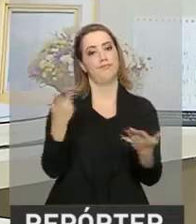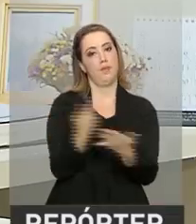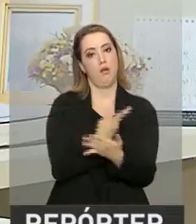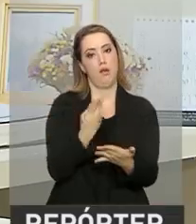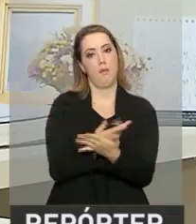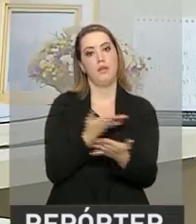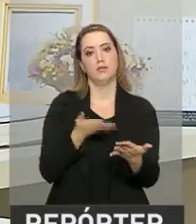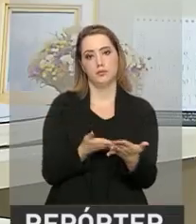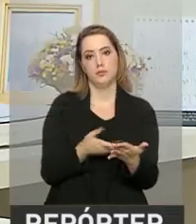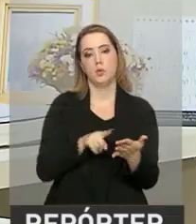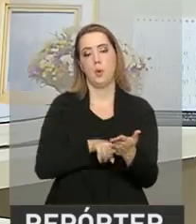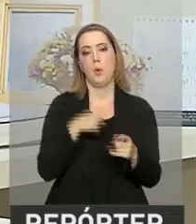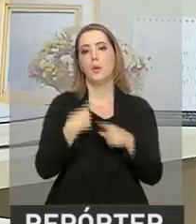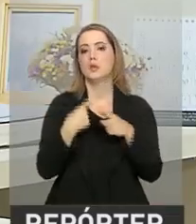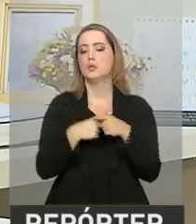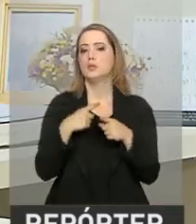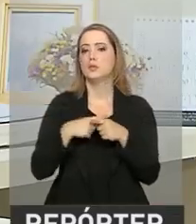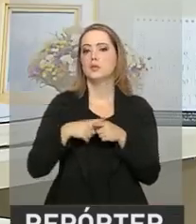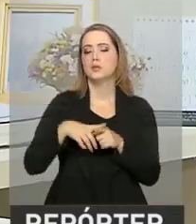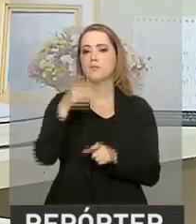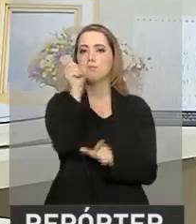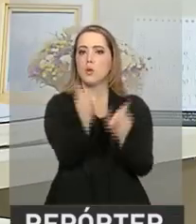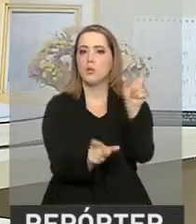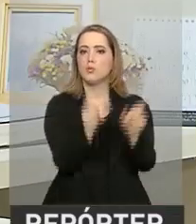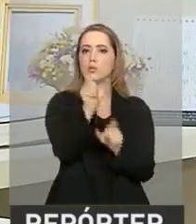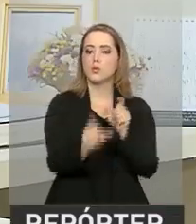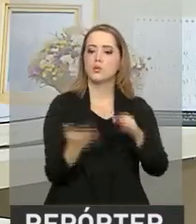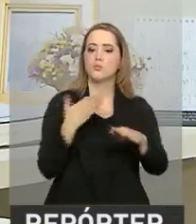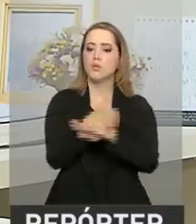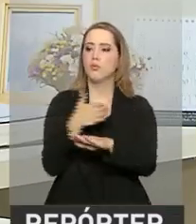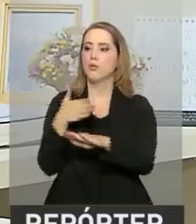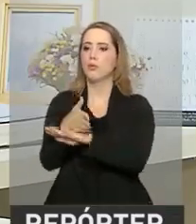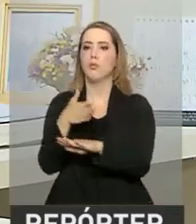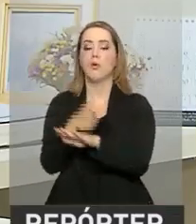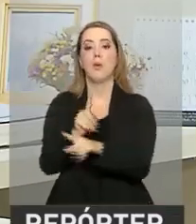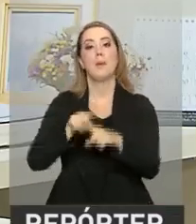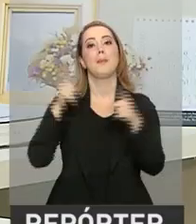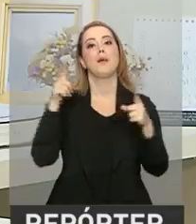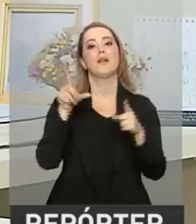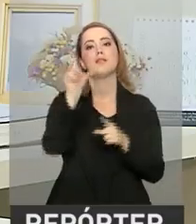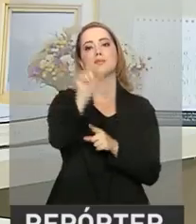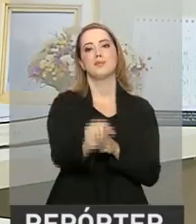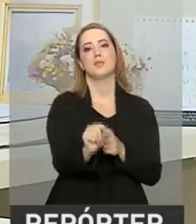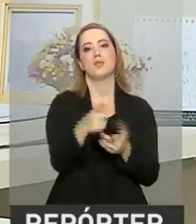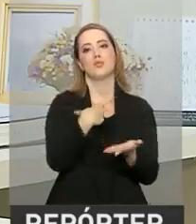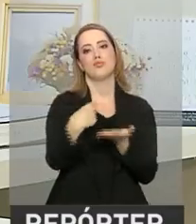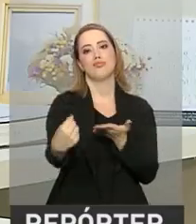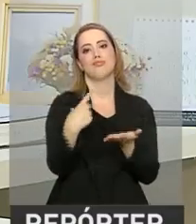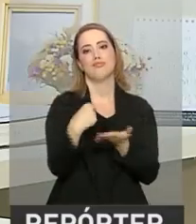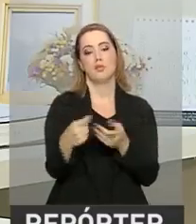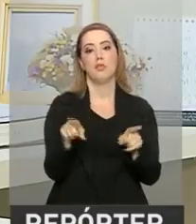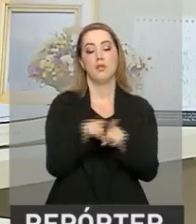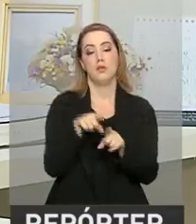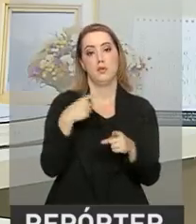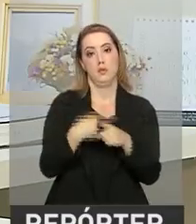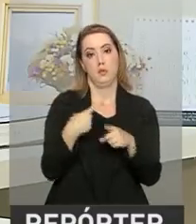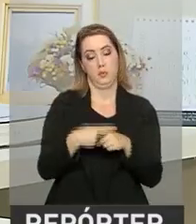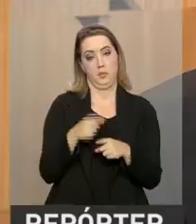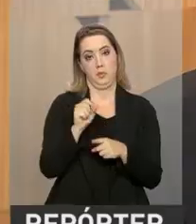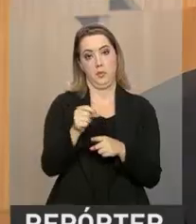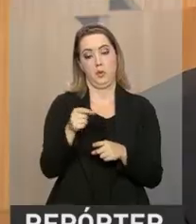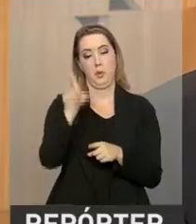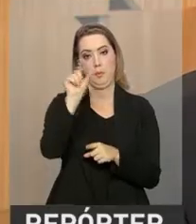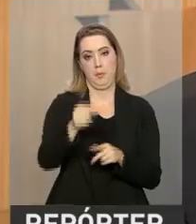mais pessoas entrando em benefício previdenciário e menos pessoas contribuindo, já que eu tenho menos pessoas